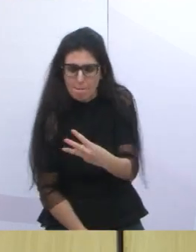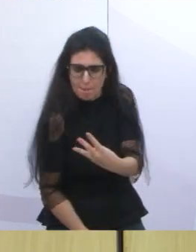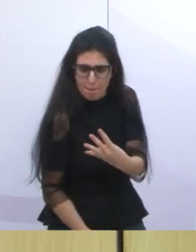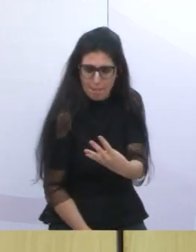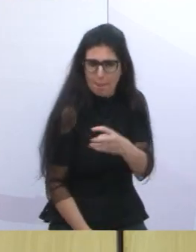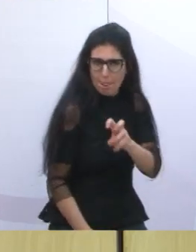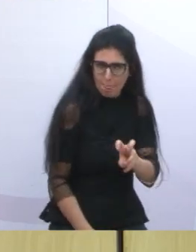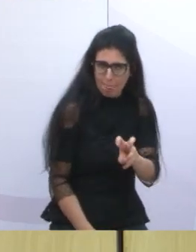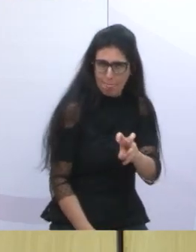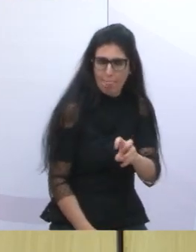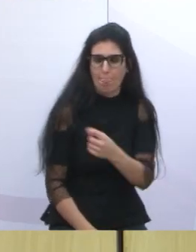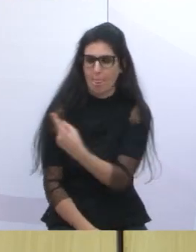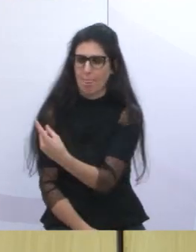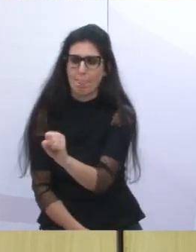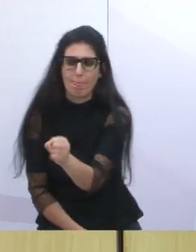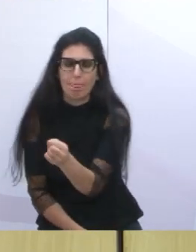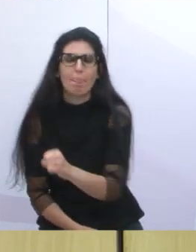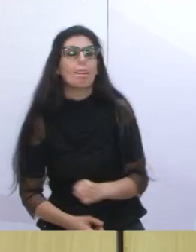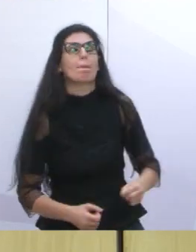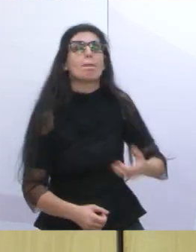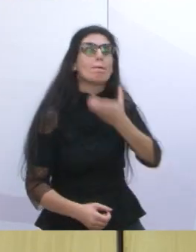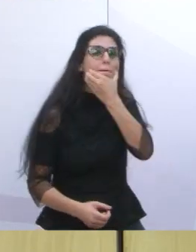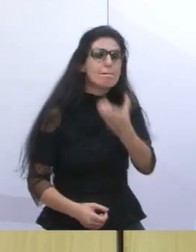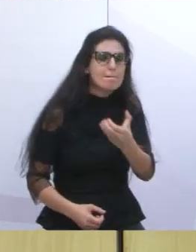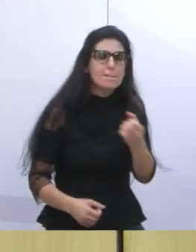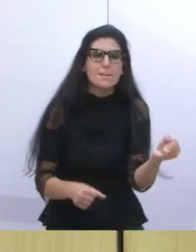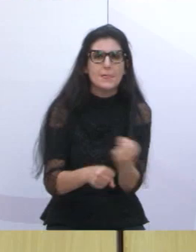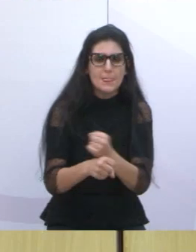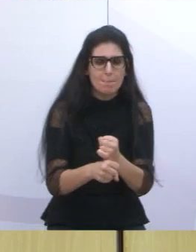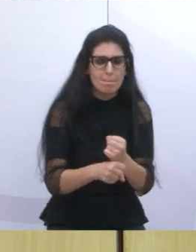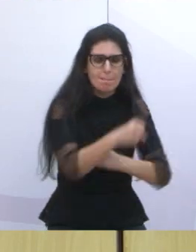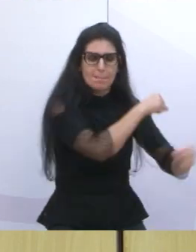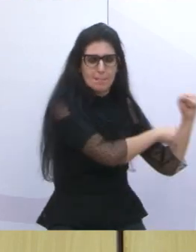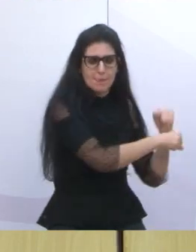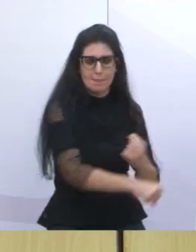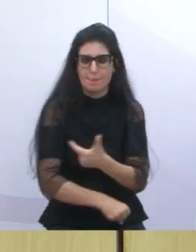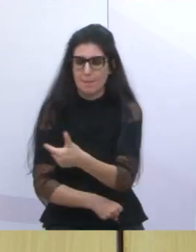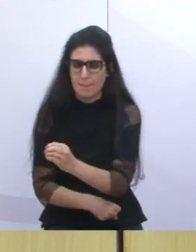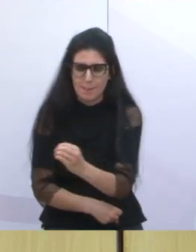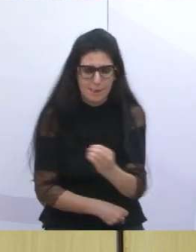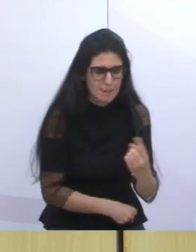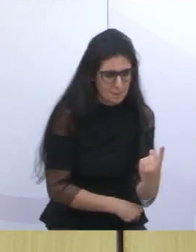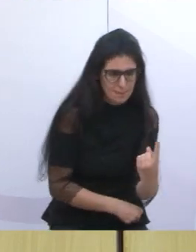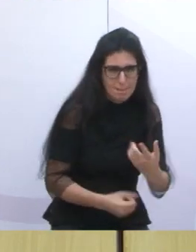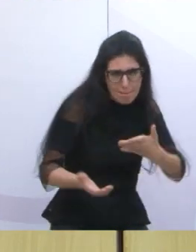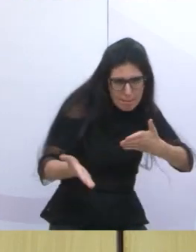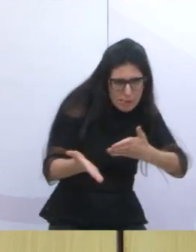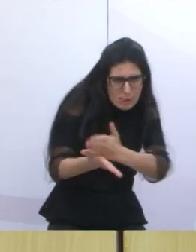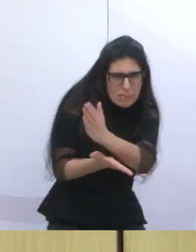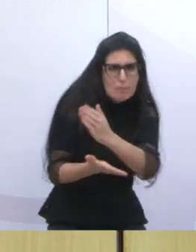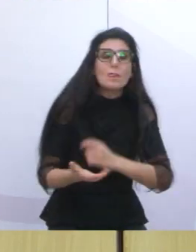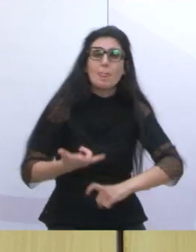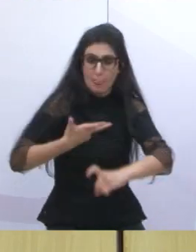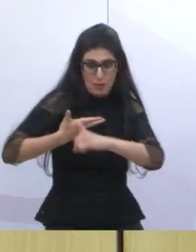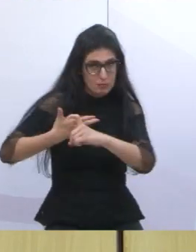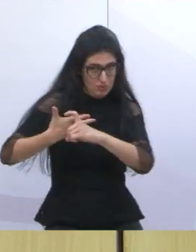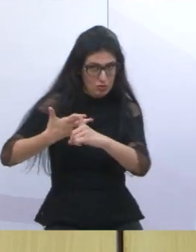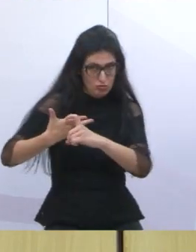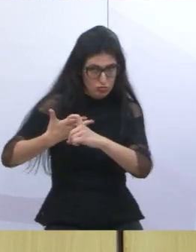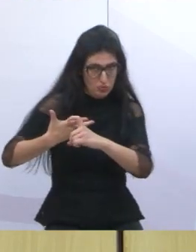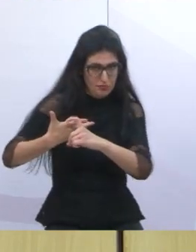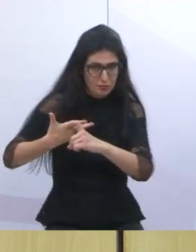4.545, de 18 de dezembro de 2001, que autoriza o Poder